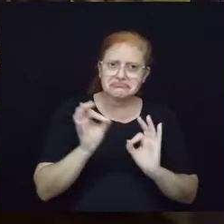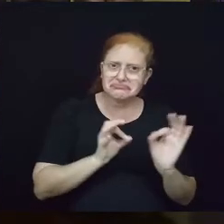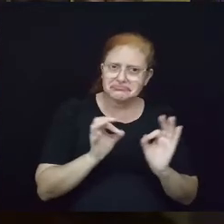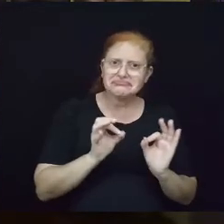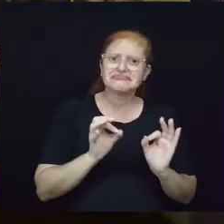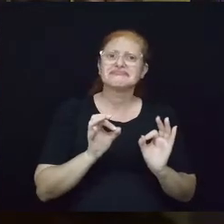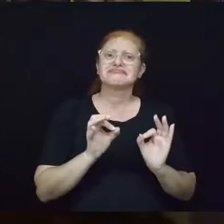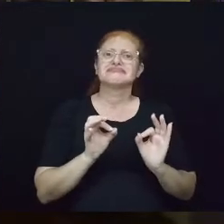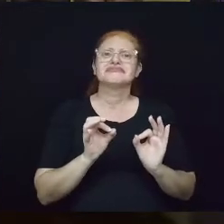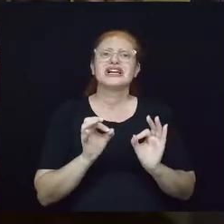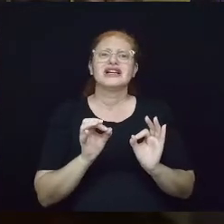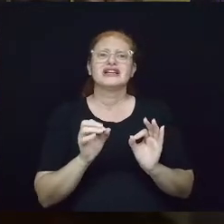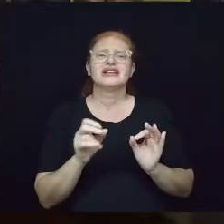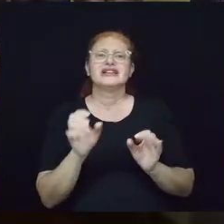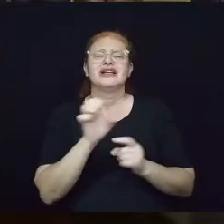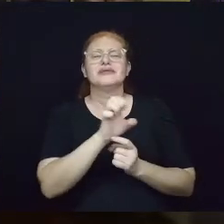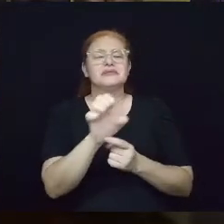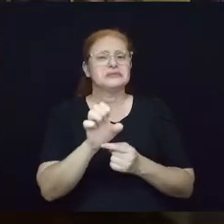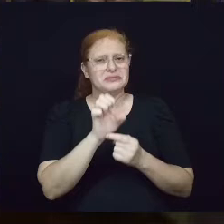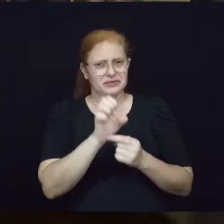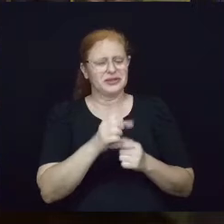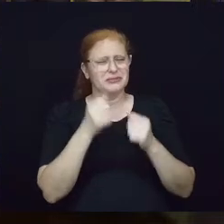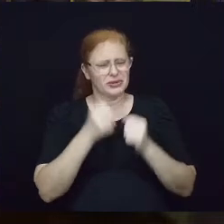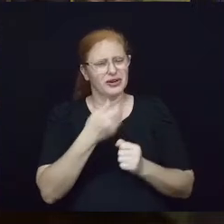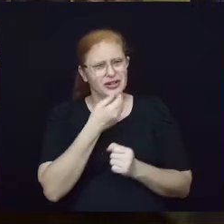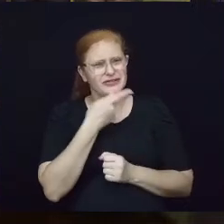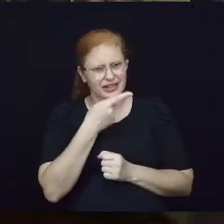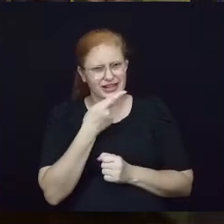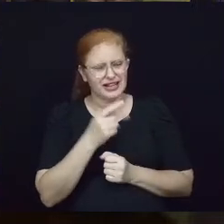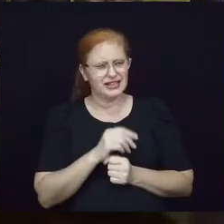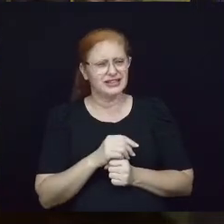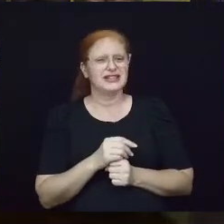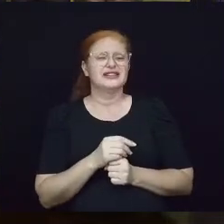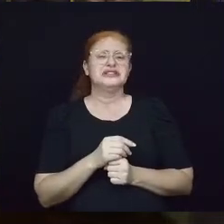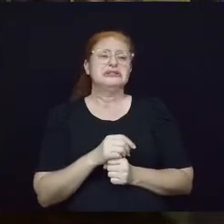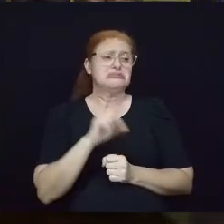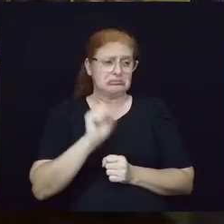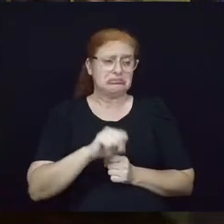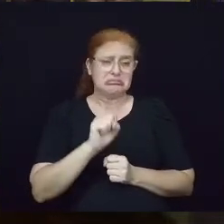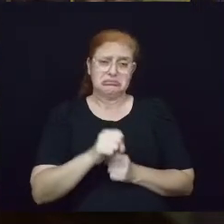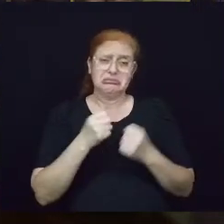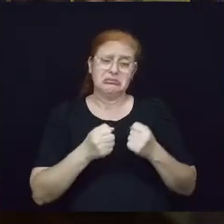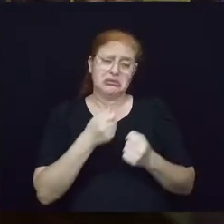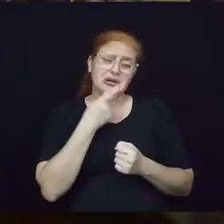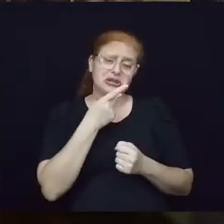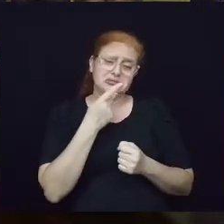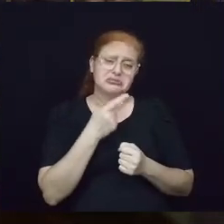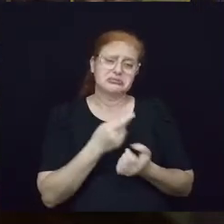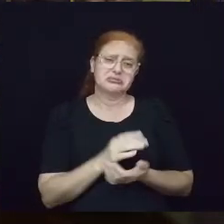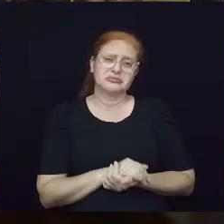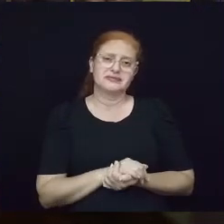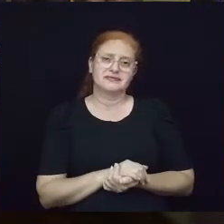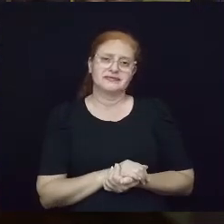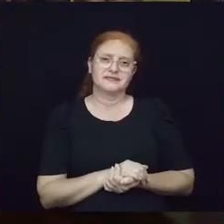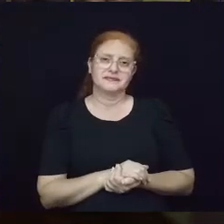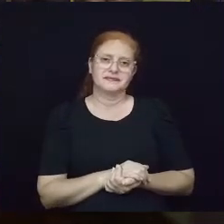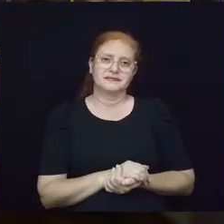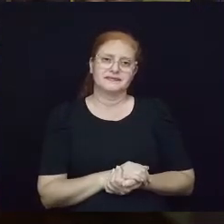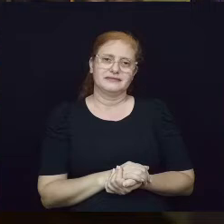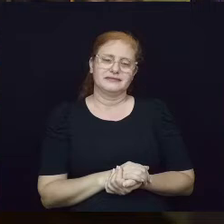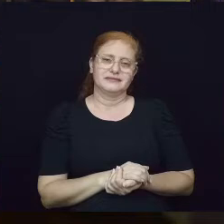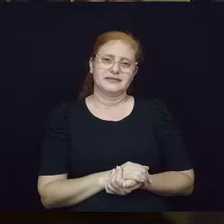artista. Tu poderia comentar sobre isso? Acho que podemos falar sobre isso, né, Mauro? A série, se quiser entrar também na conversa.